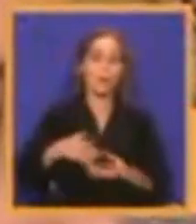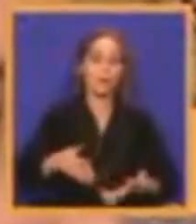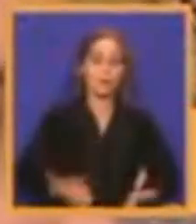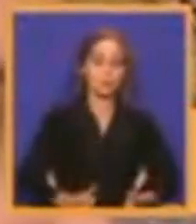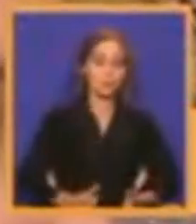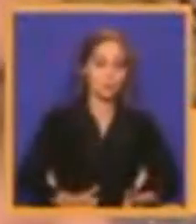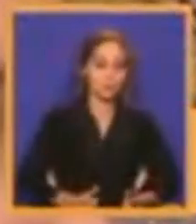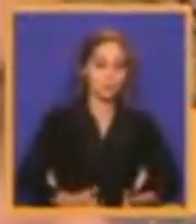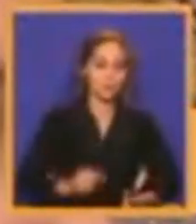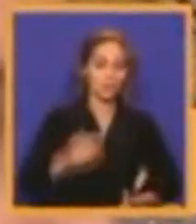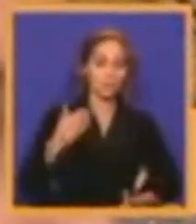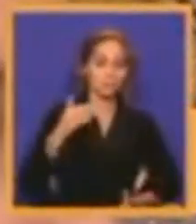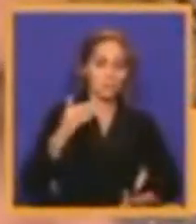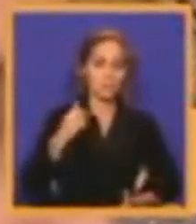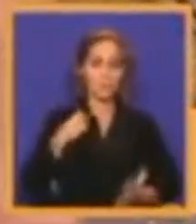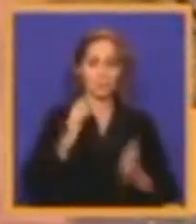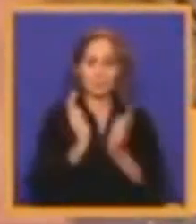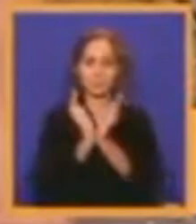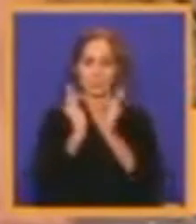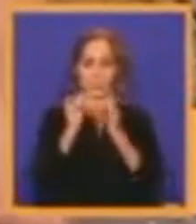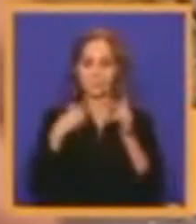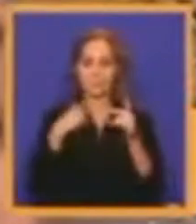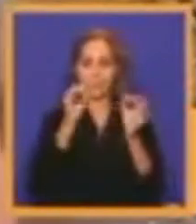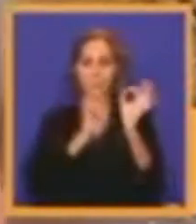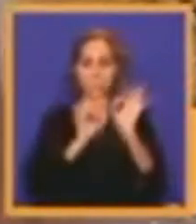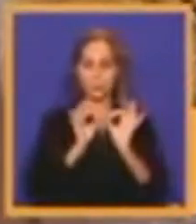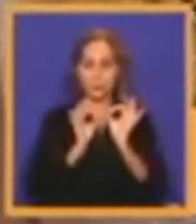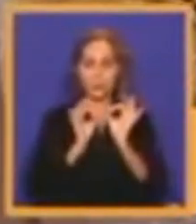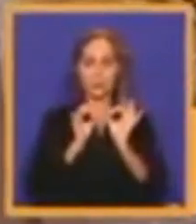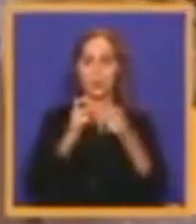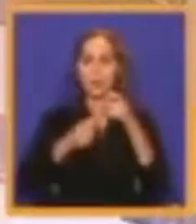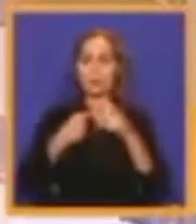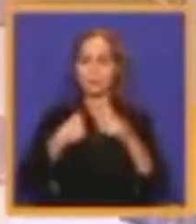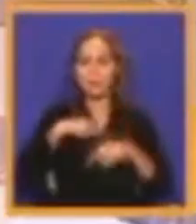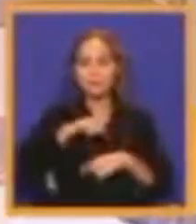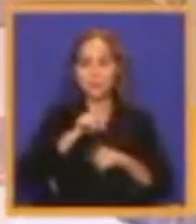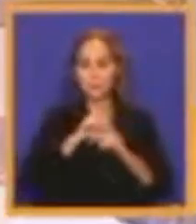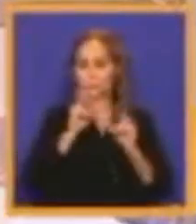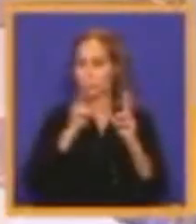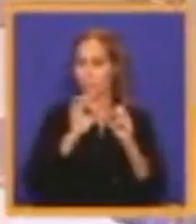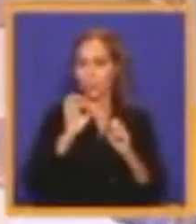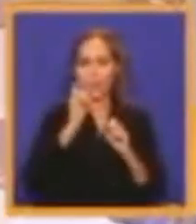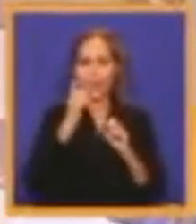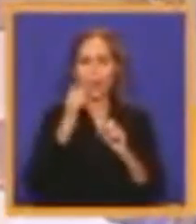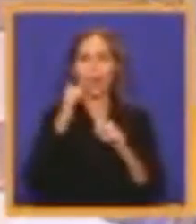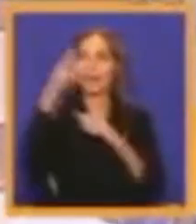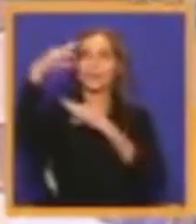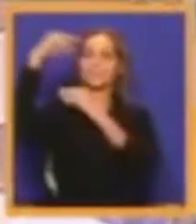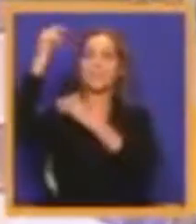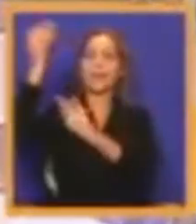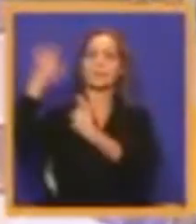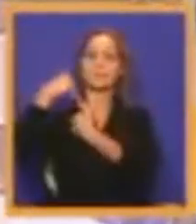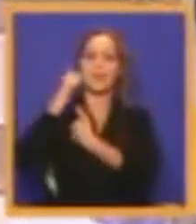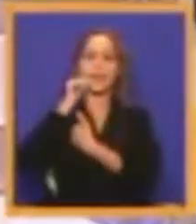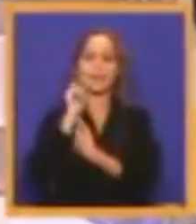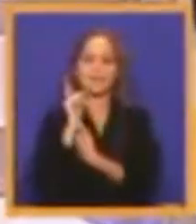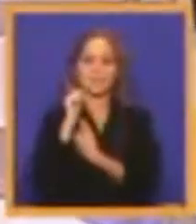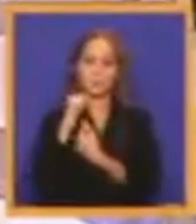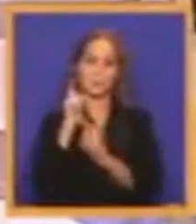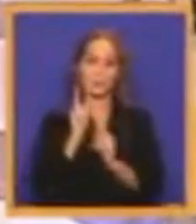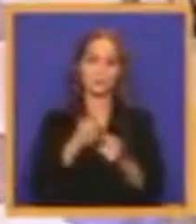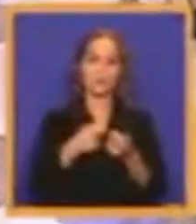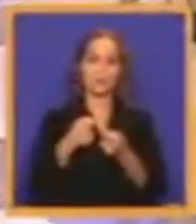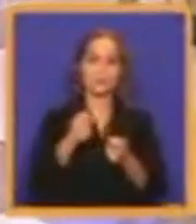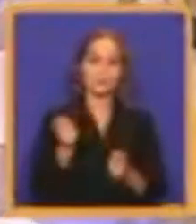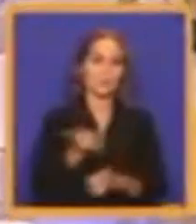vai aparecer na internet. Estou a preparar um site que as pessoas vão lá e descobrem logo o ascendente. E aí começam a organizar-se melhor